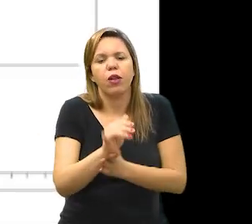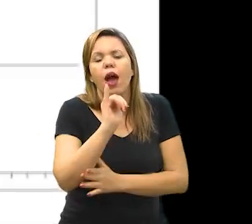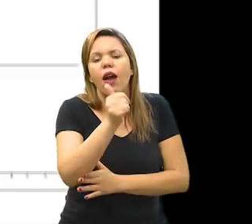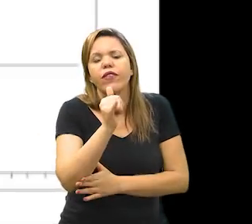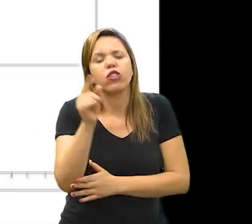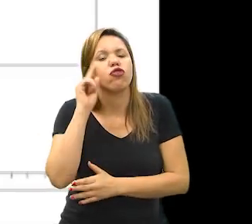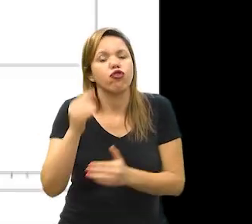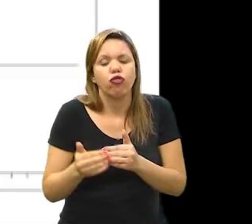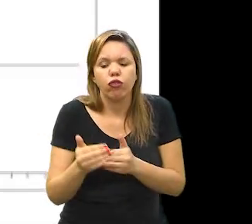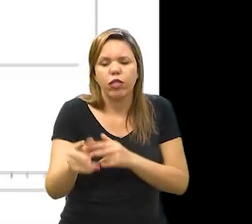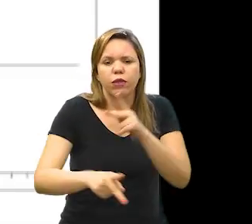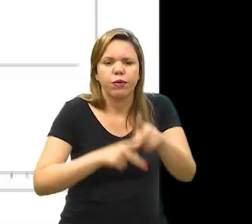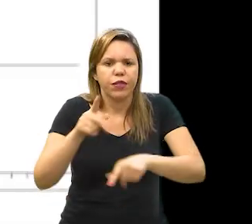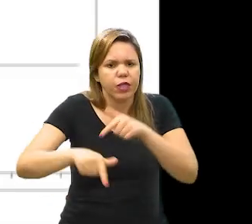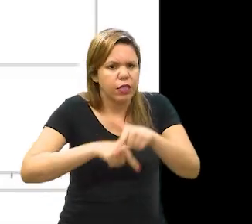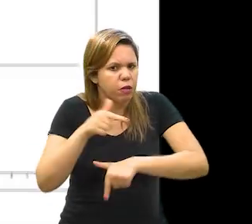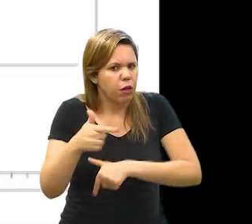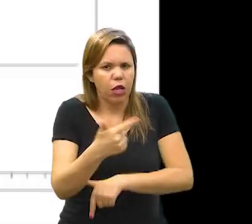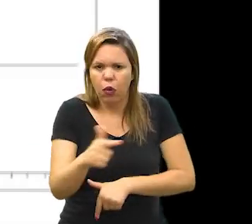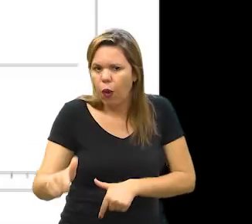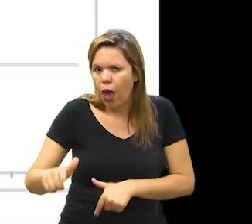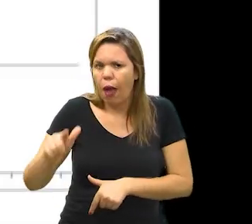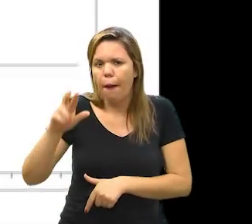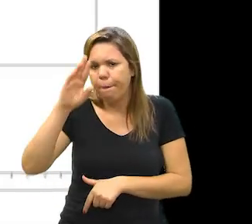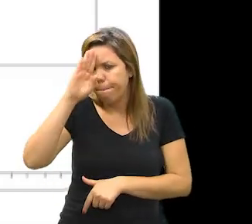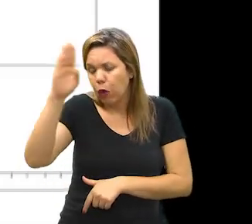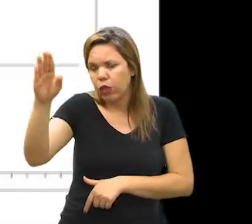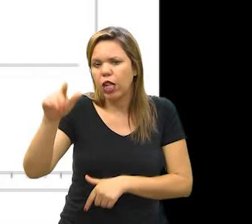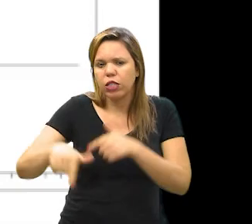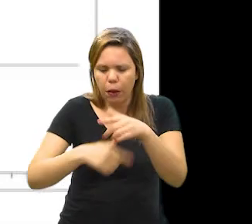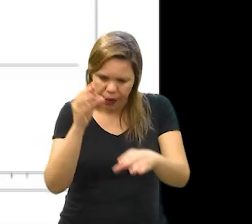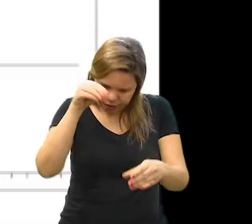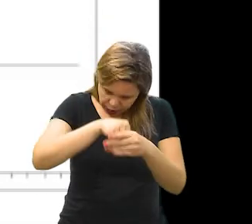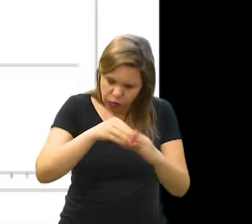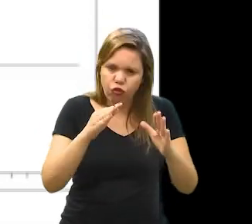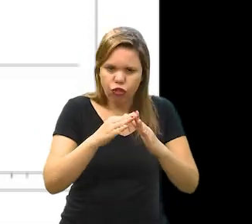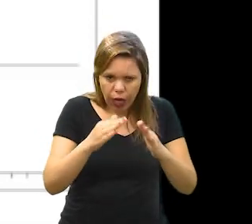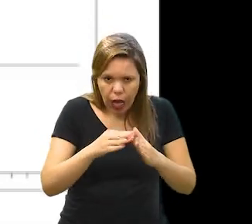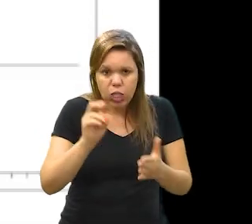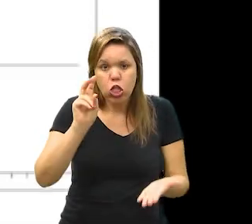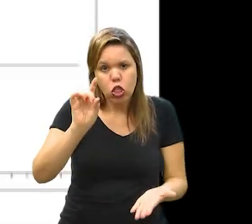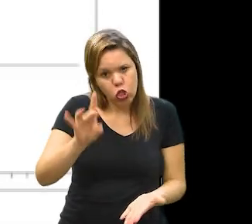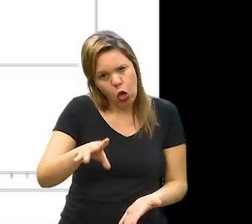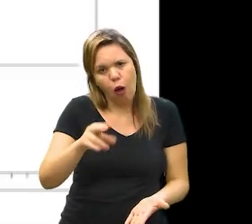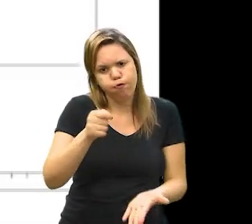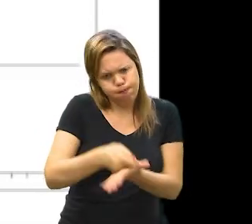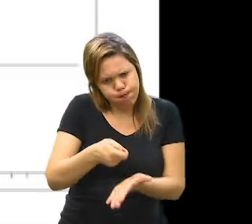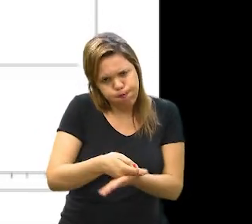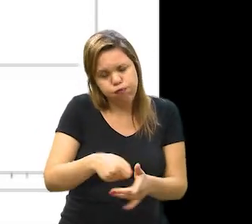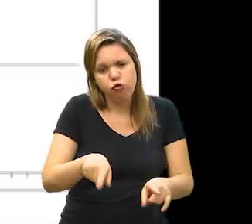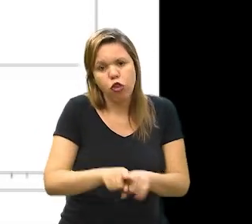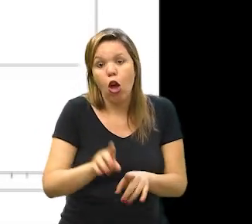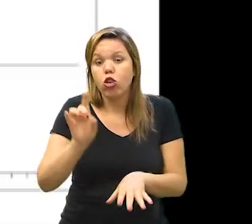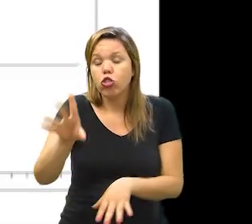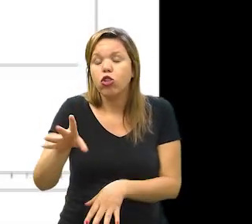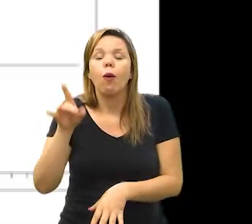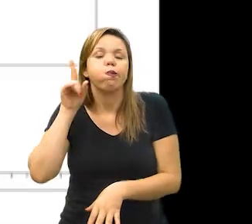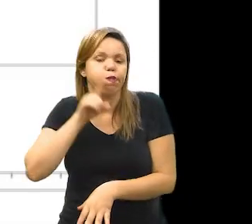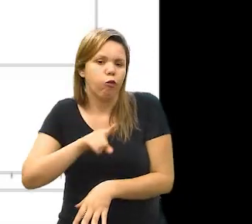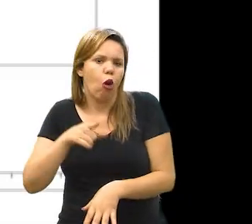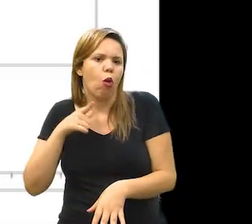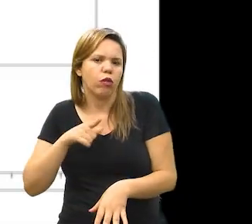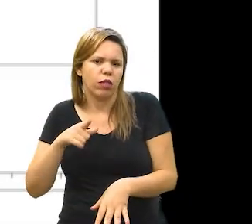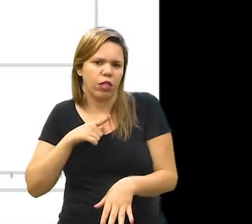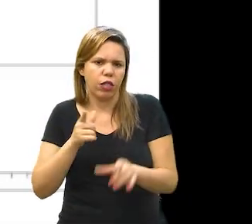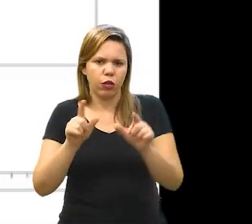desse dia, todos os trabalhadores não essenciais deveriam fazer home office e trabalhar de casa. Só a partir desse momento, os Estados Unidos conseguiu se desprender da